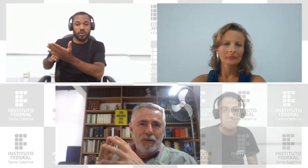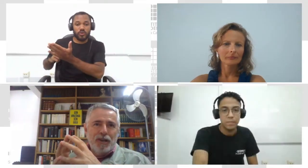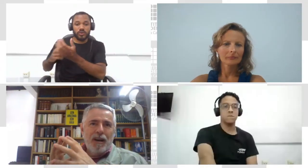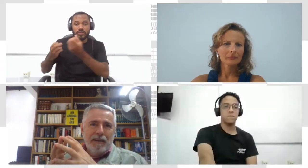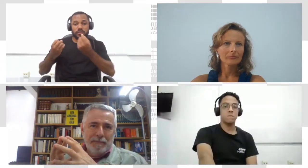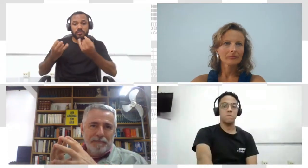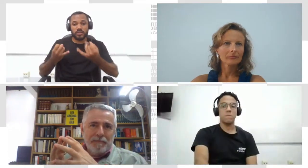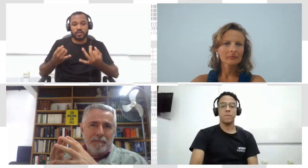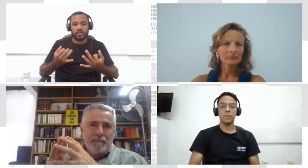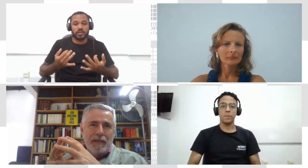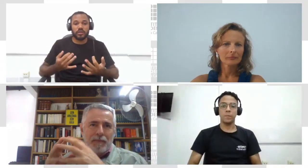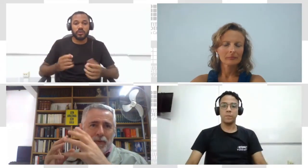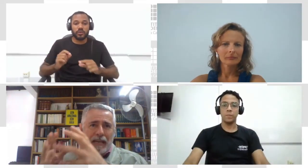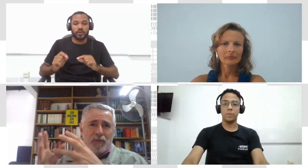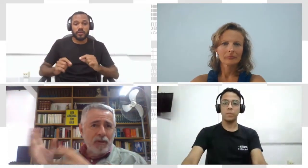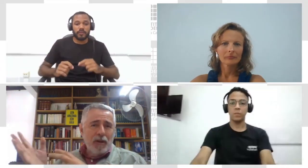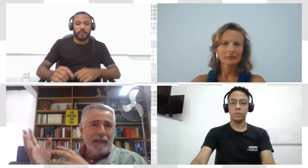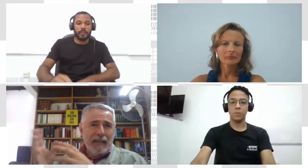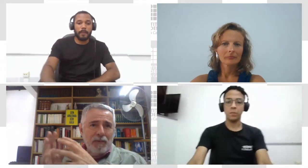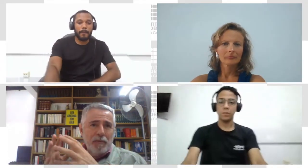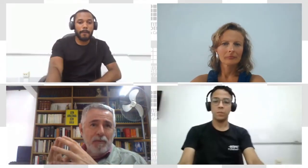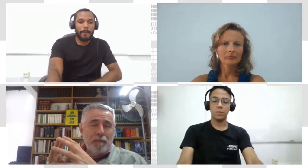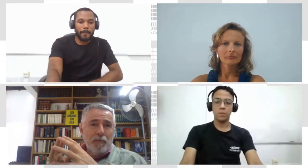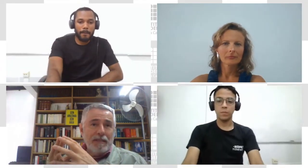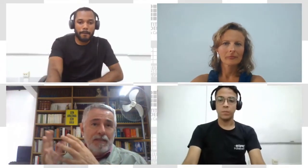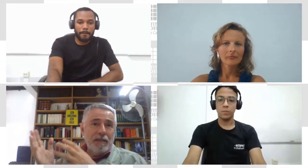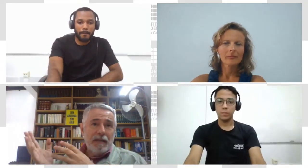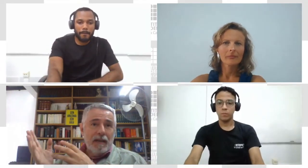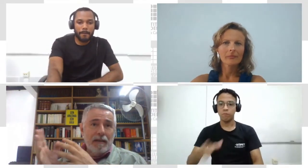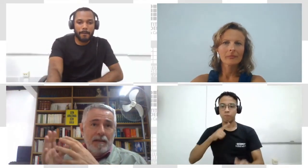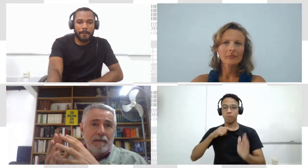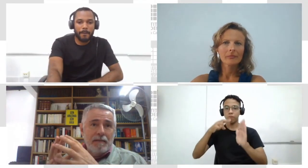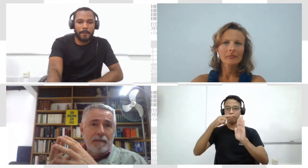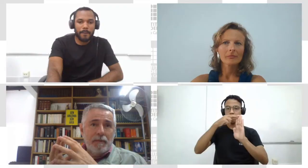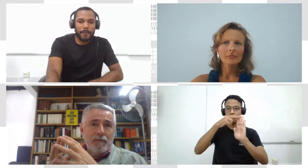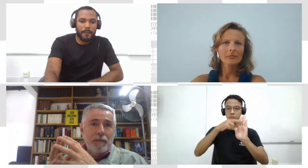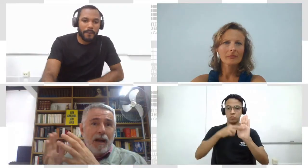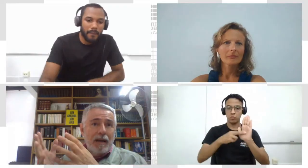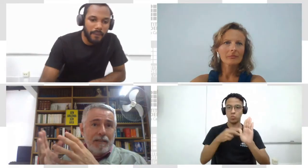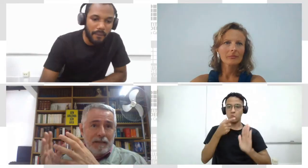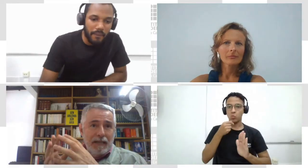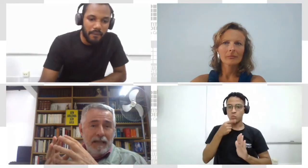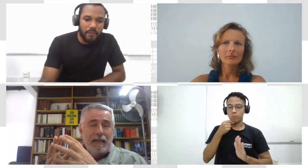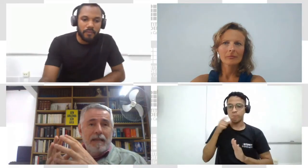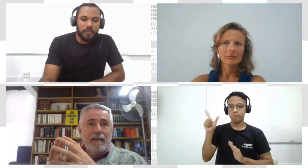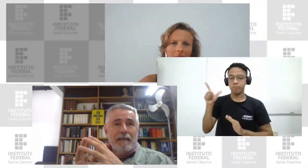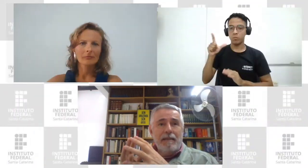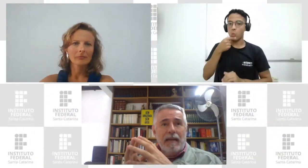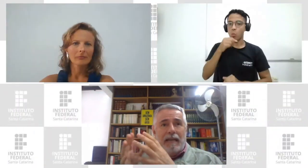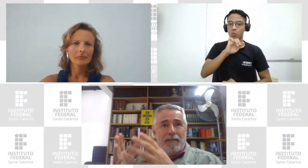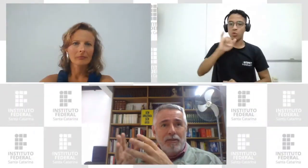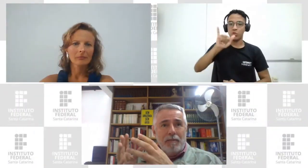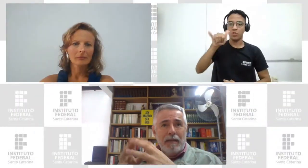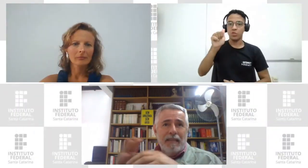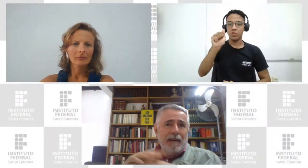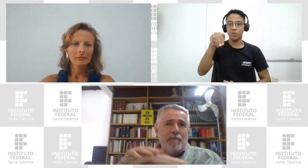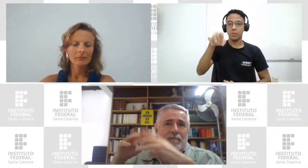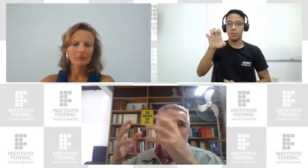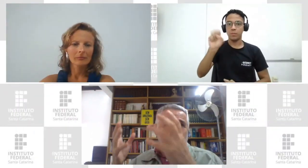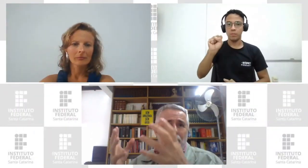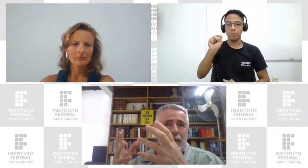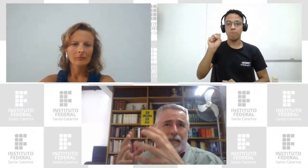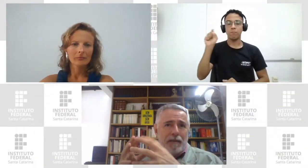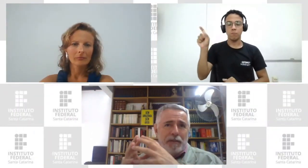relatório Jules Charney, um relatório encomendado pelo presidente Jimmy Carter, a esse Jimmy, que